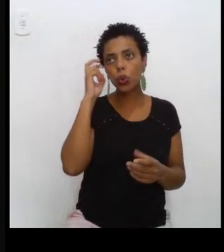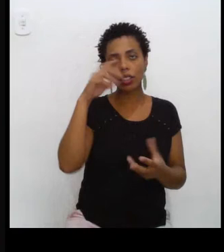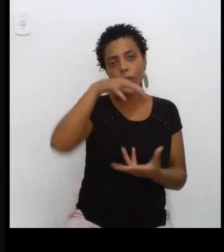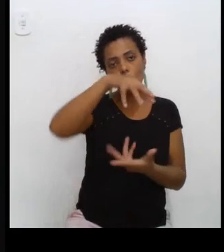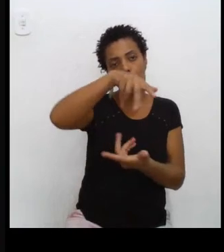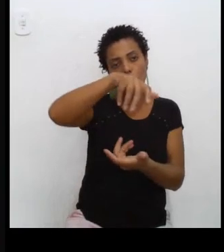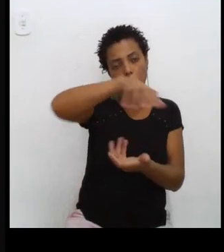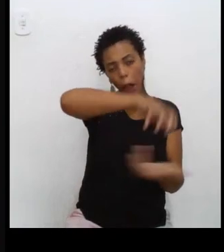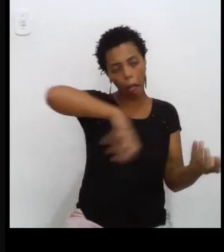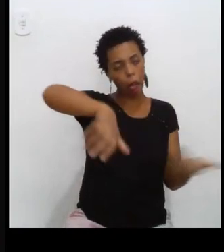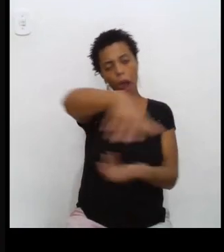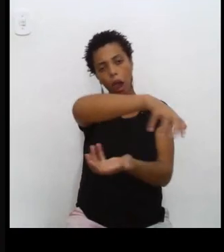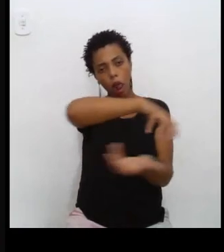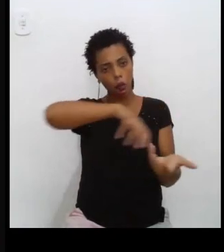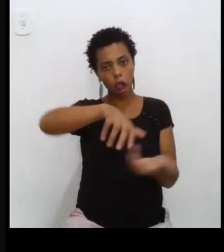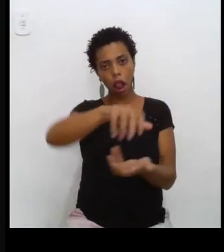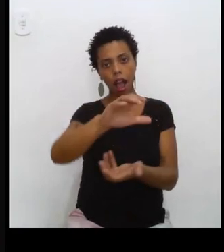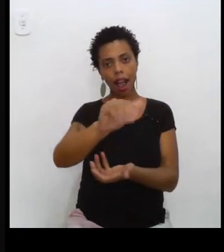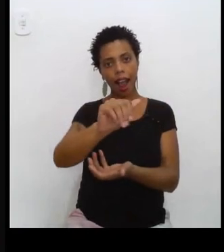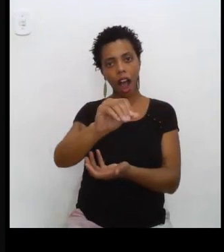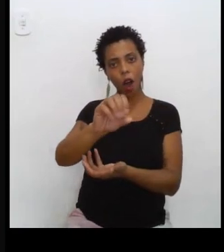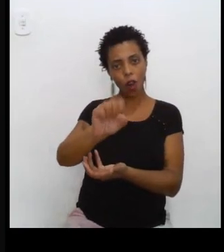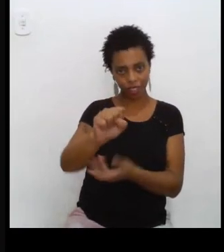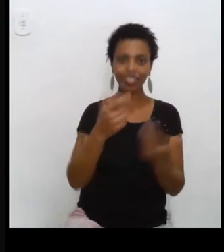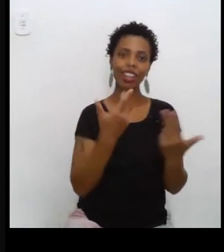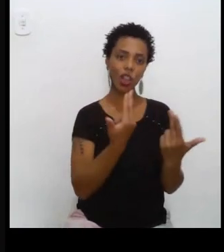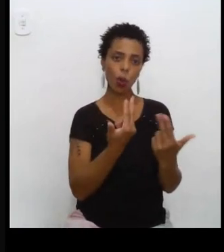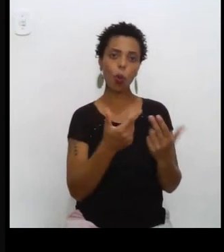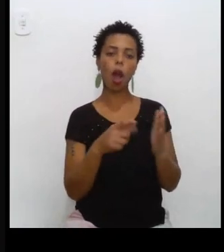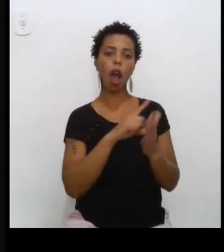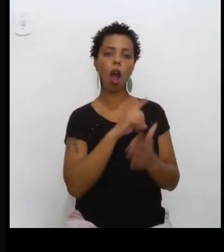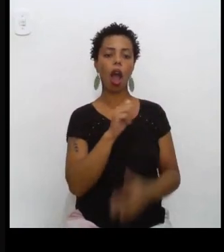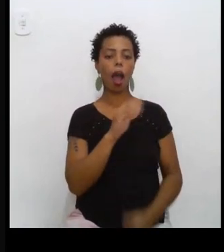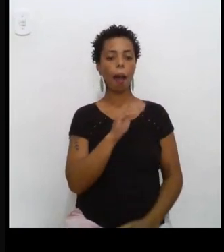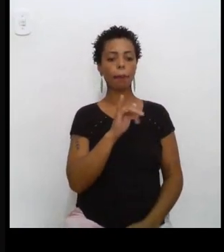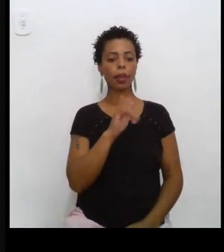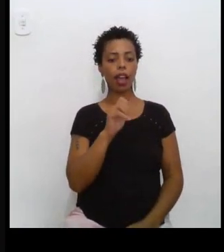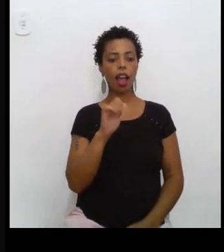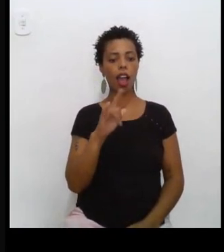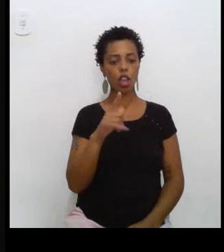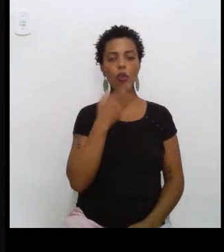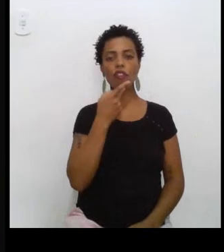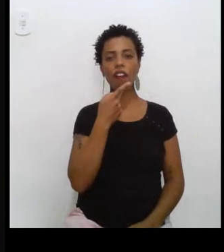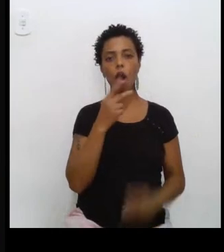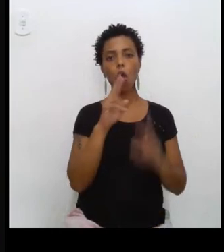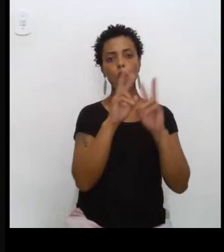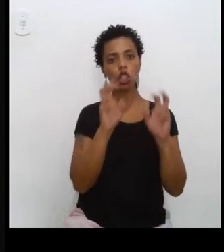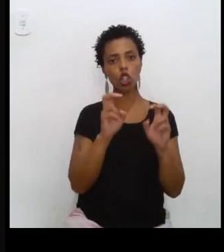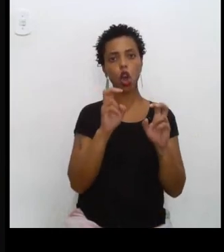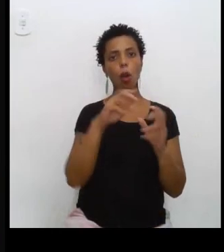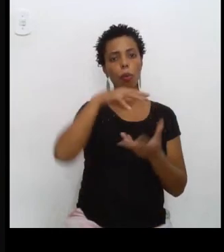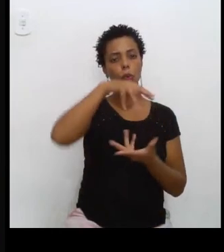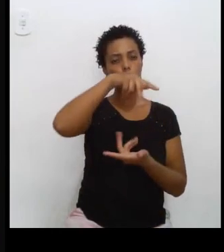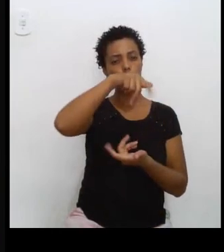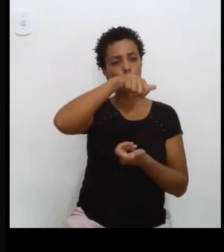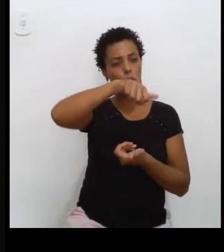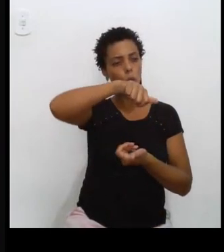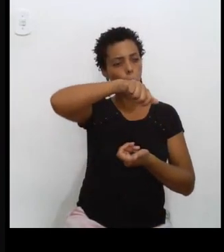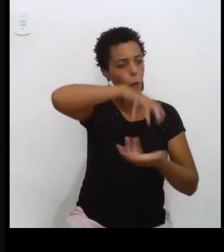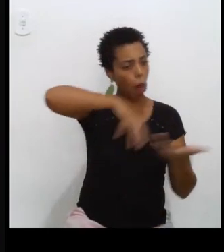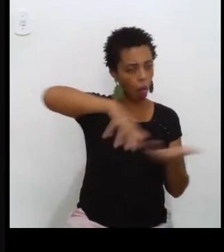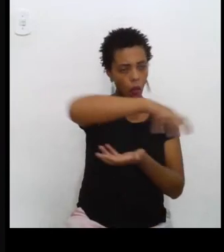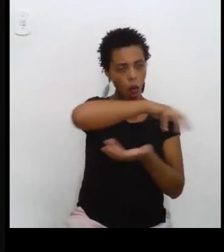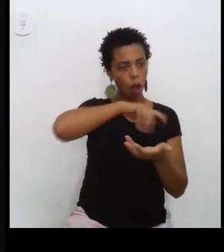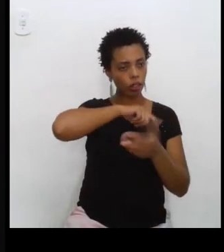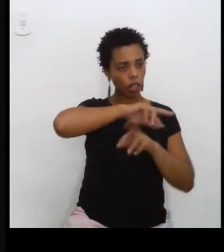também que ligar eu trouxe Assembleia de caos mundo dessa diversidade que é o mundo é